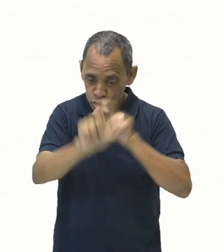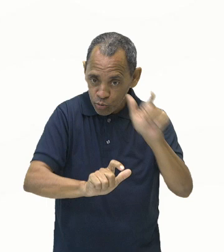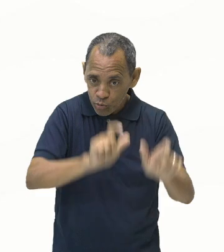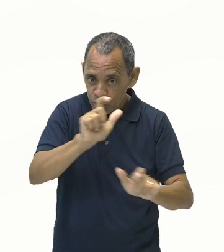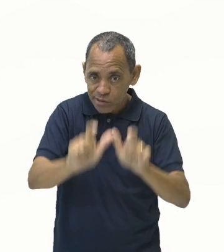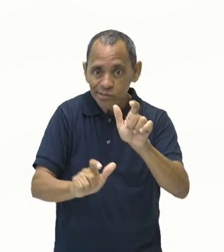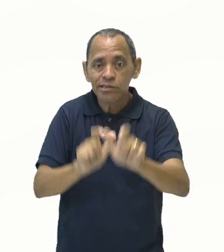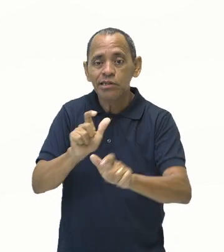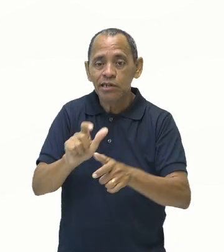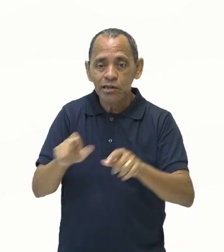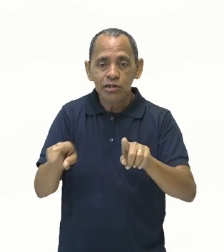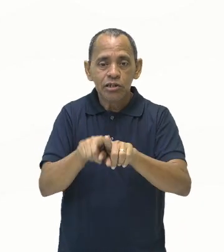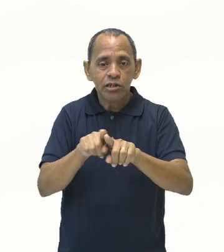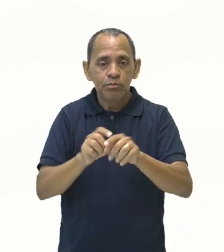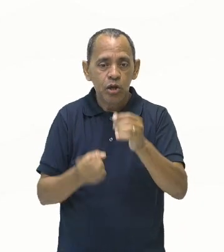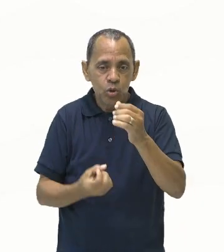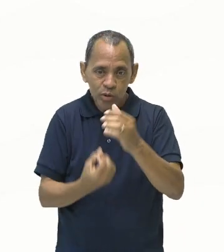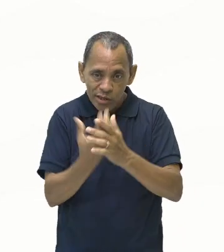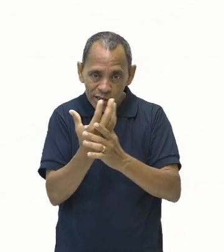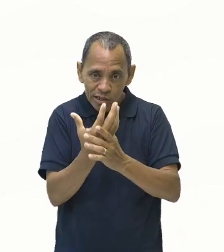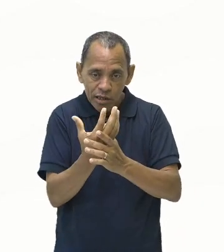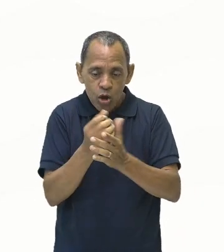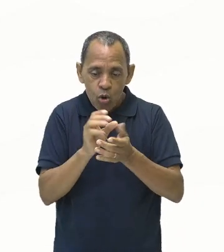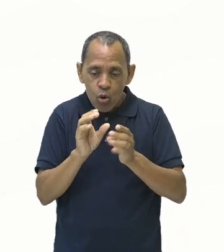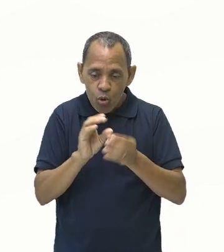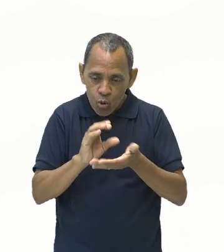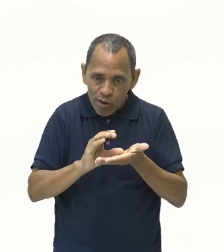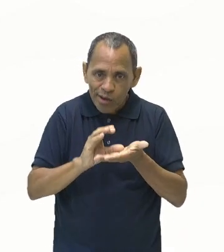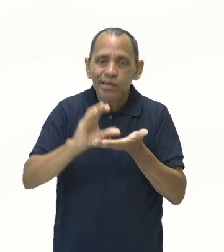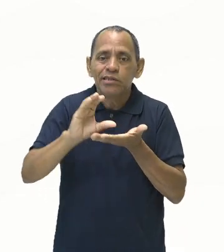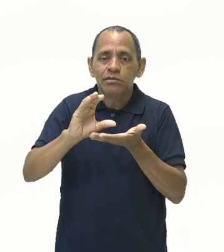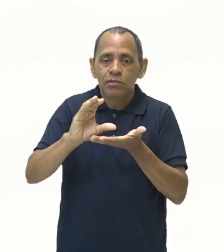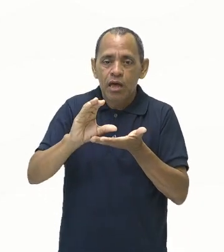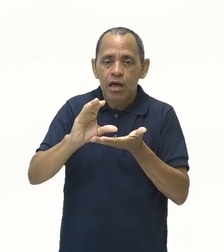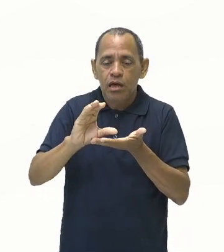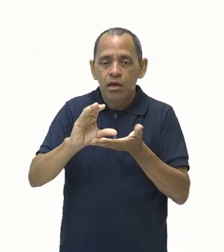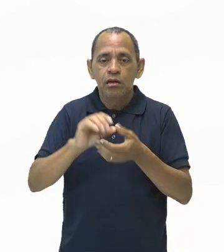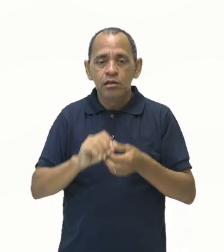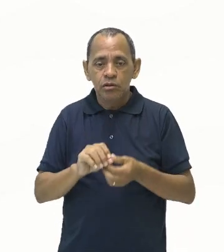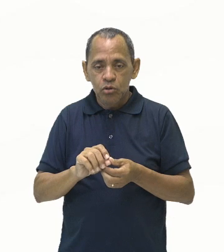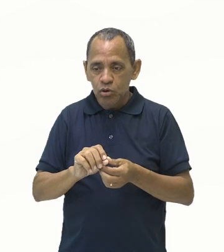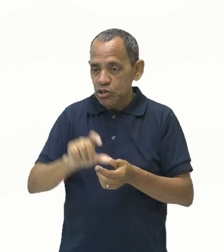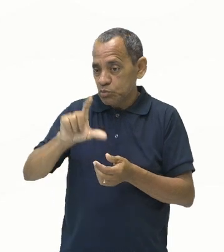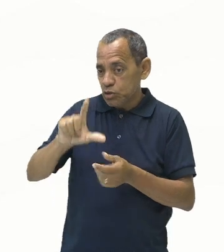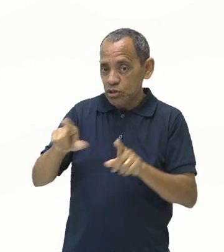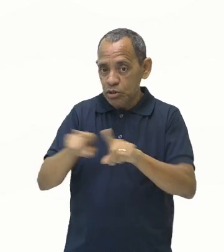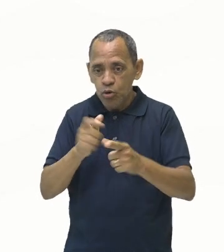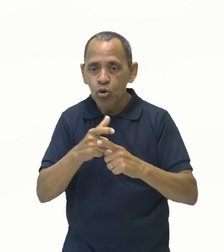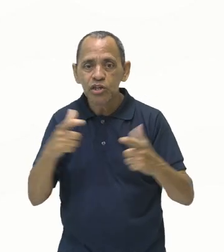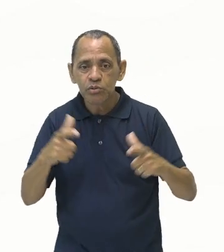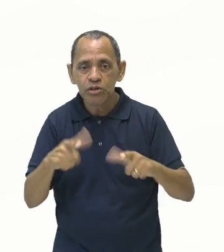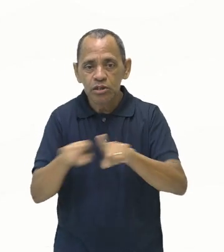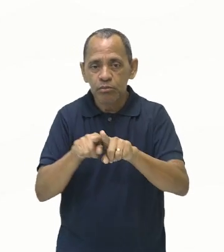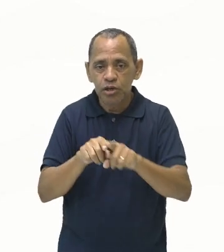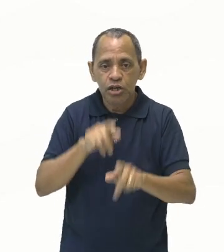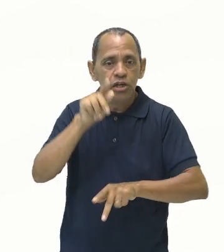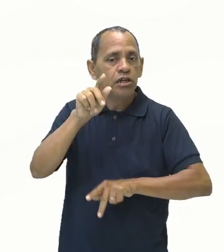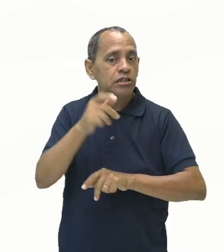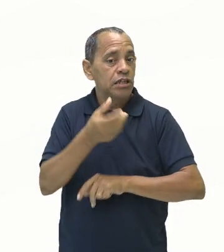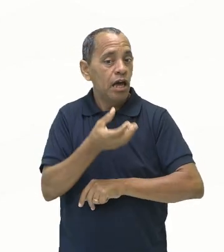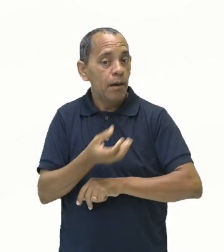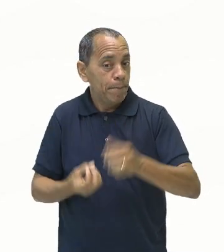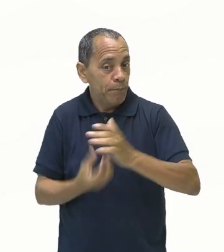produção estimularam o consumo interno. Além disso, a Inglaterra ela detinha